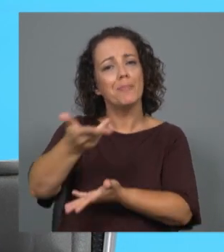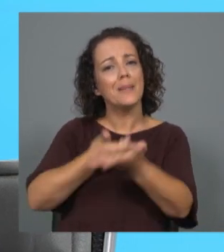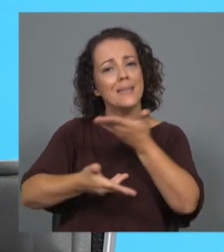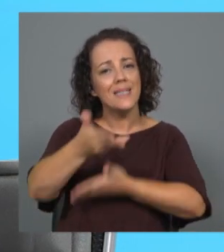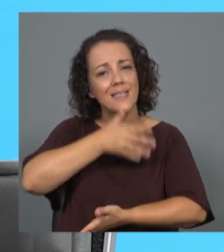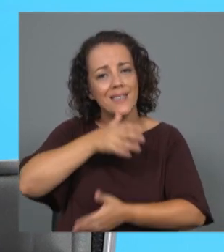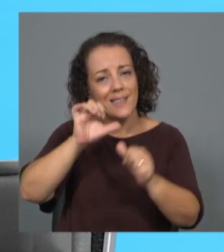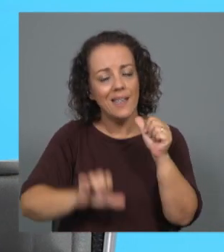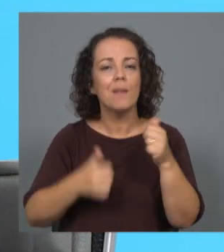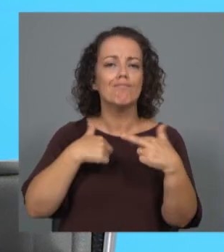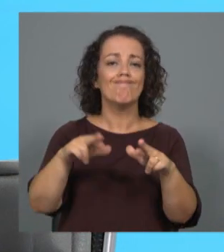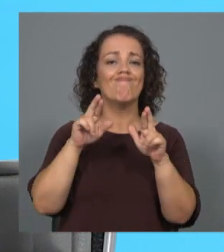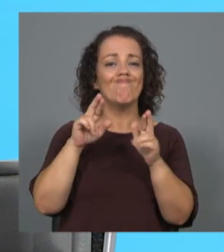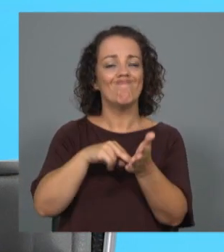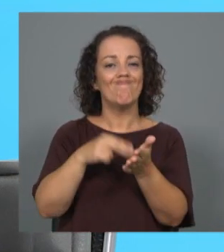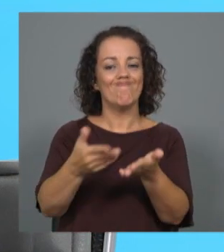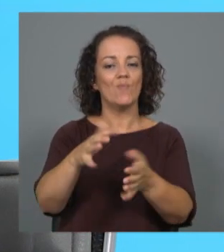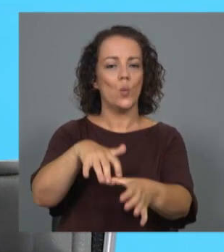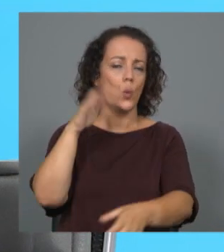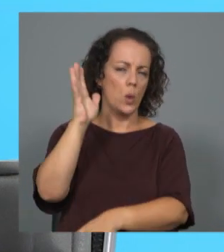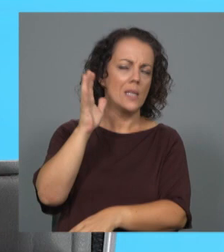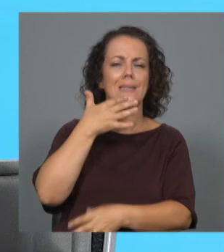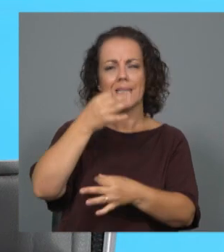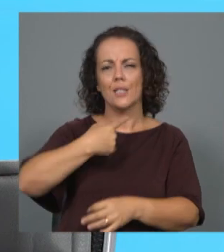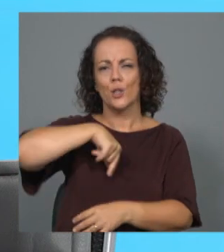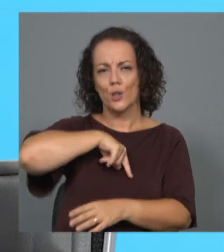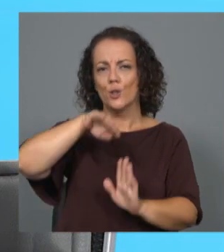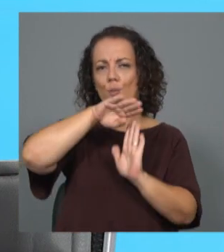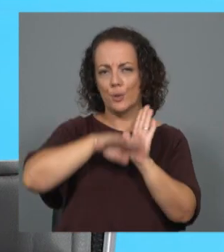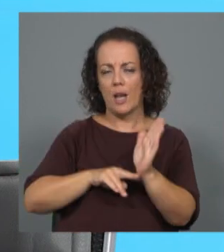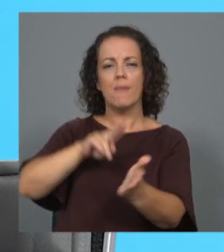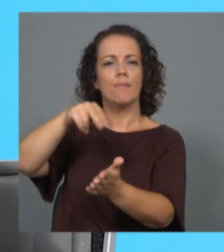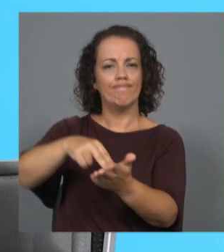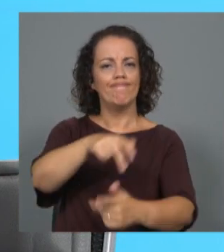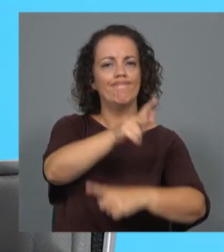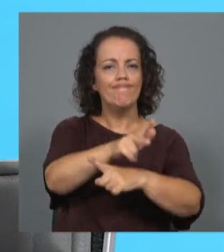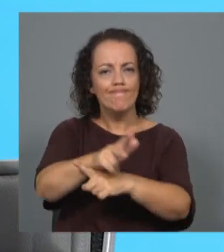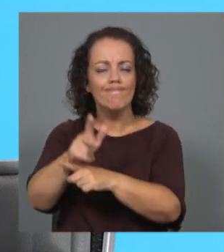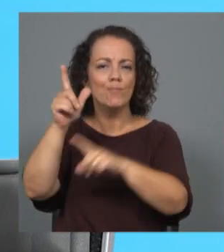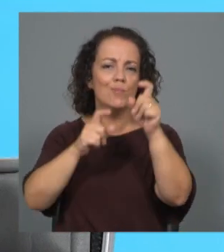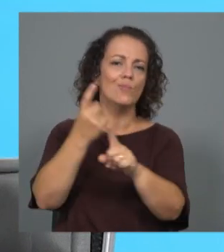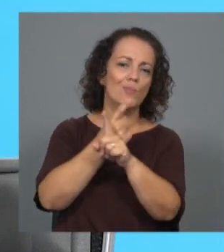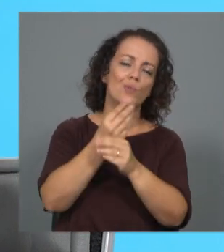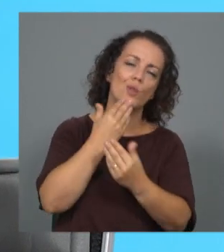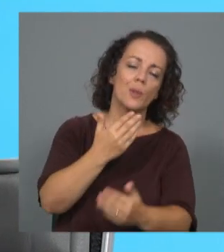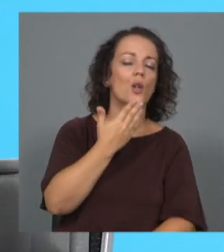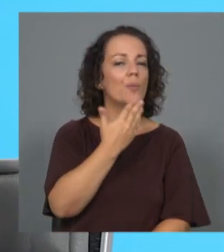então este congresso e certamente a Agência Eclésia acompanhará de perto tudo o que ali acontecer. Muito obrigado. Muito